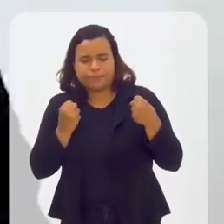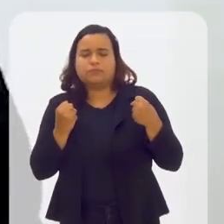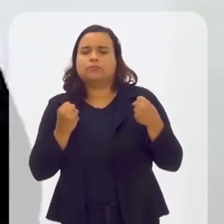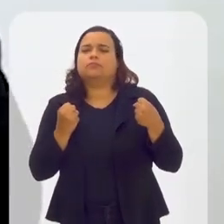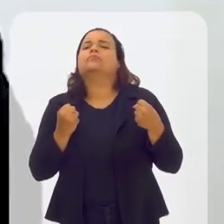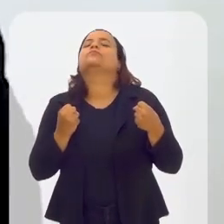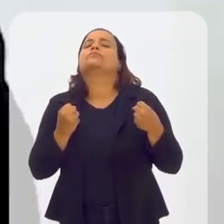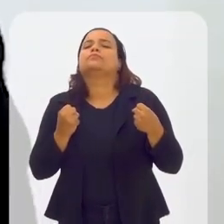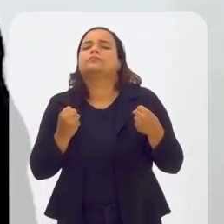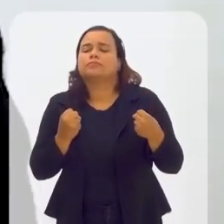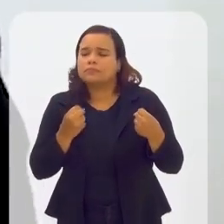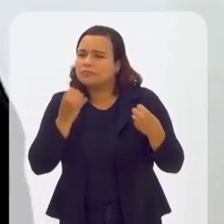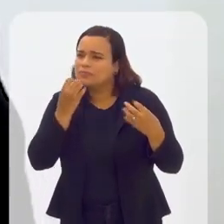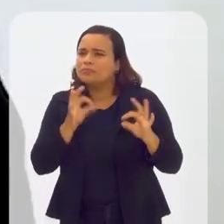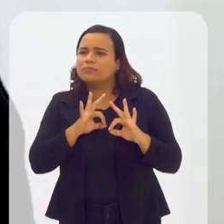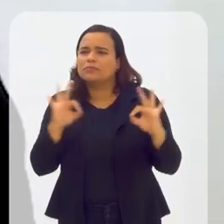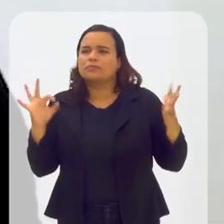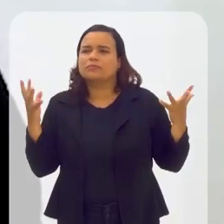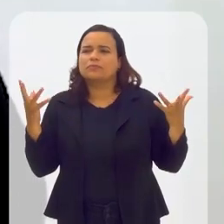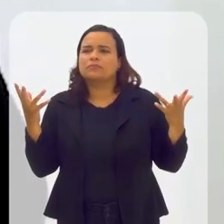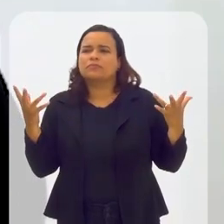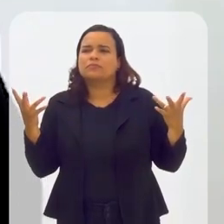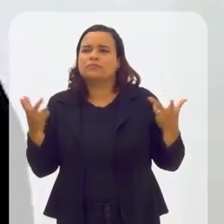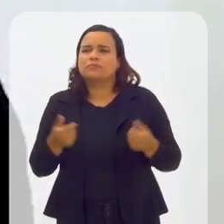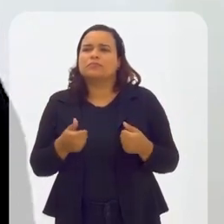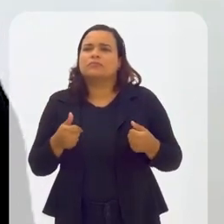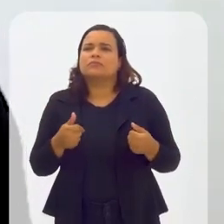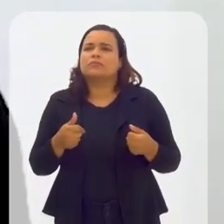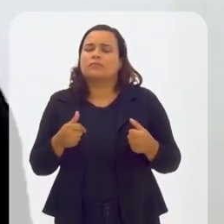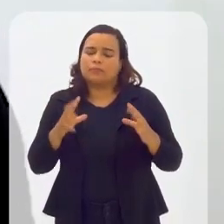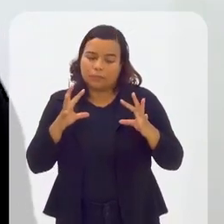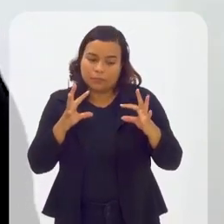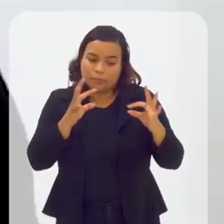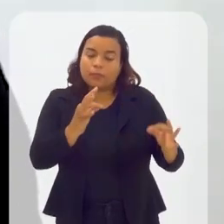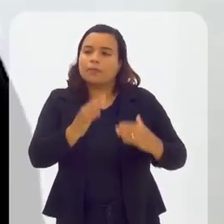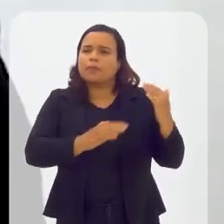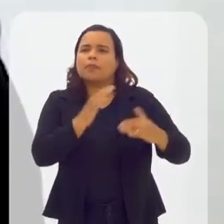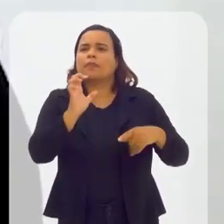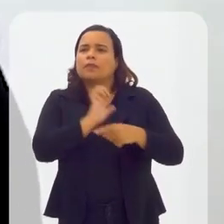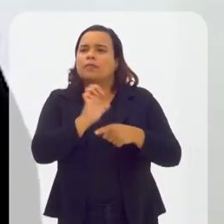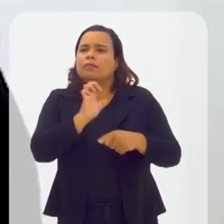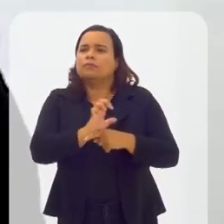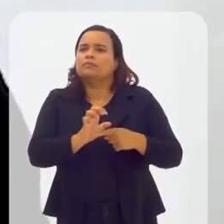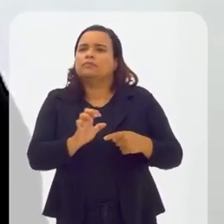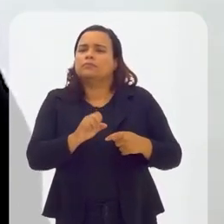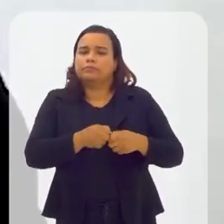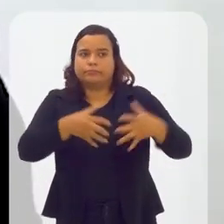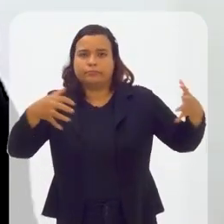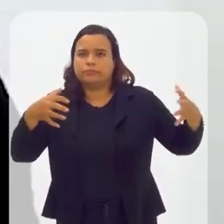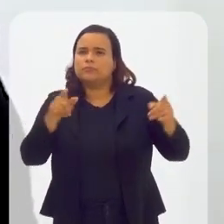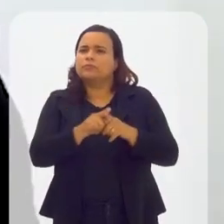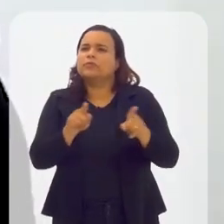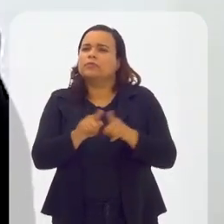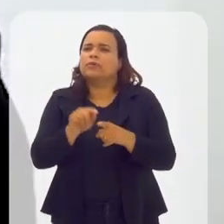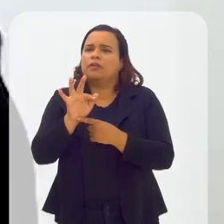instituto poderoso, muito bom, que olha o desenvolvimento do nosso